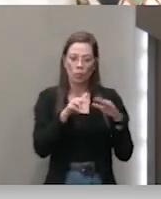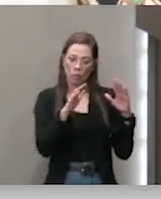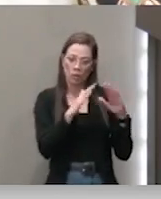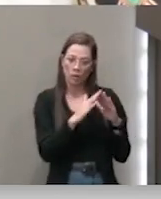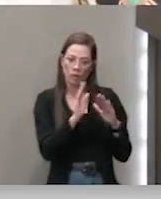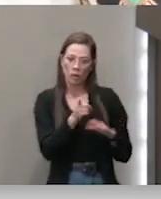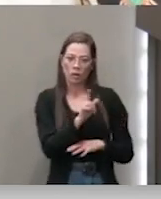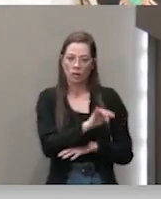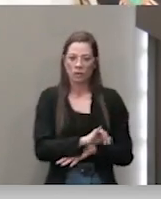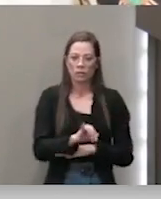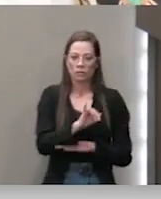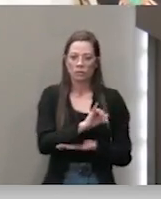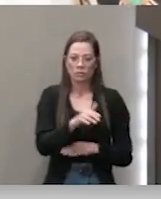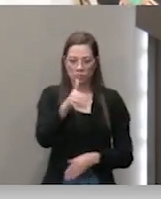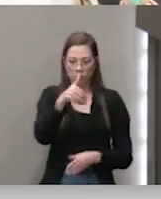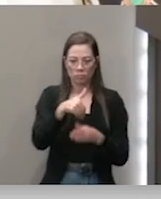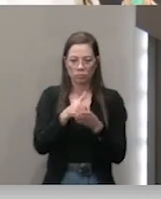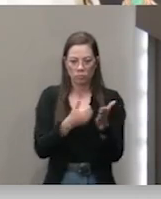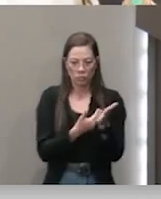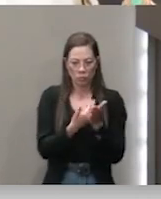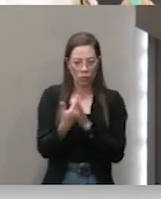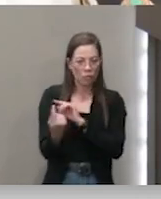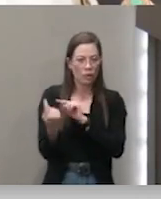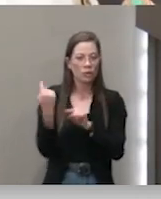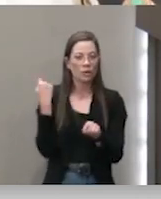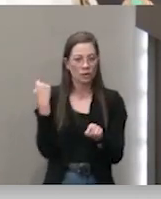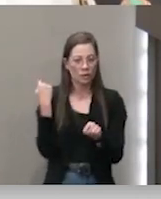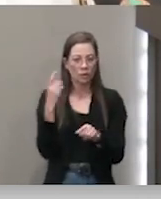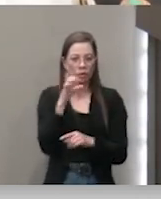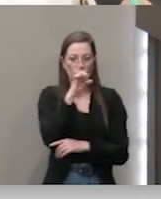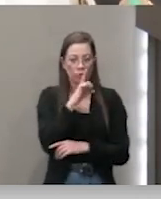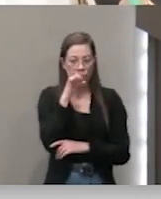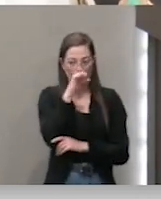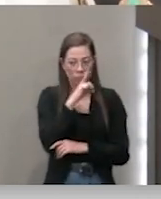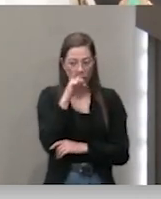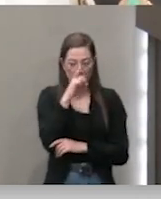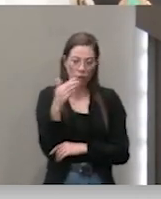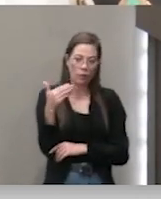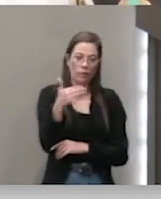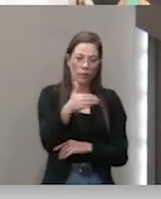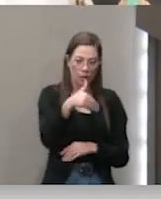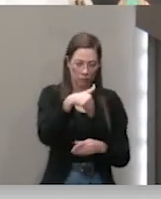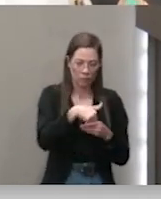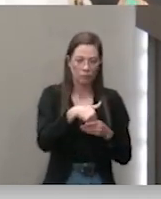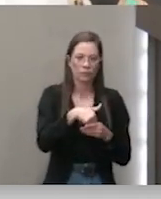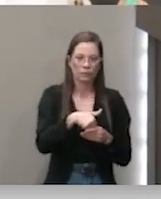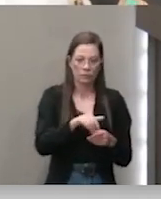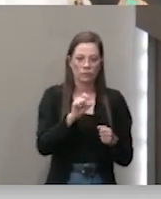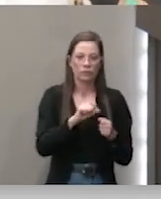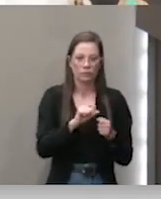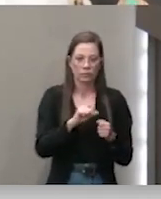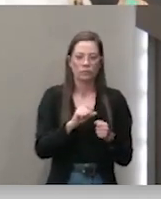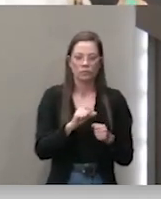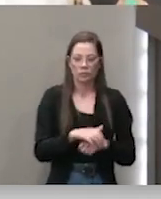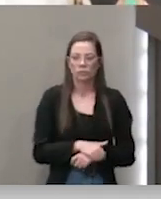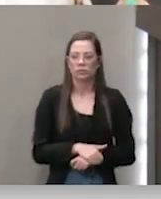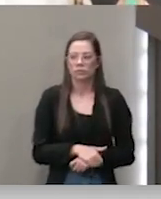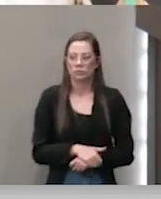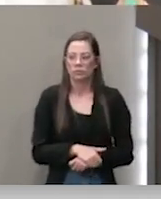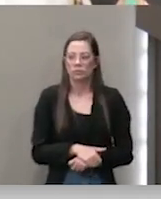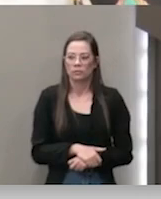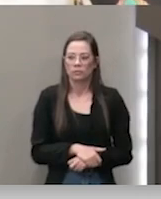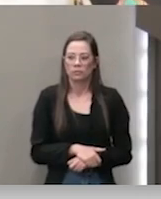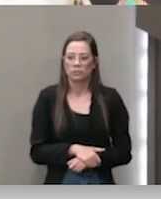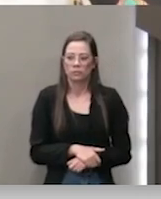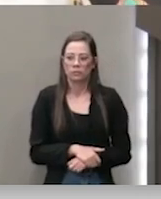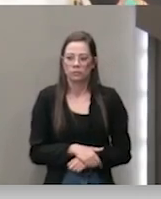muito importante e as eleições começam lá. Hein? Então, no domingo aí, não deixe de fazer seu votinho lá na vila, né, Adri? Já fez